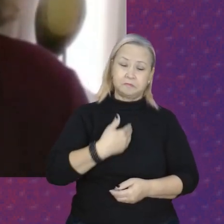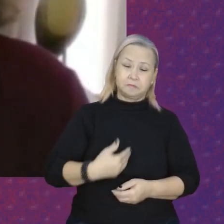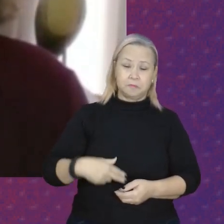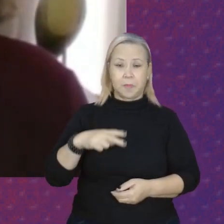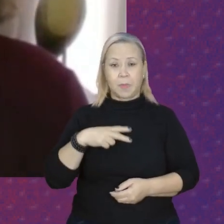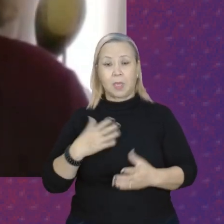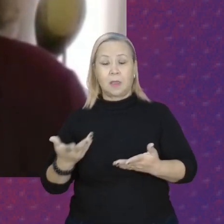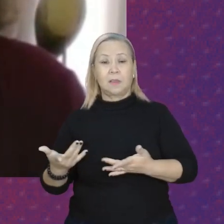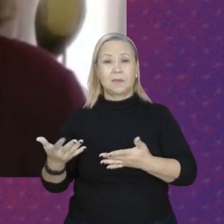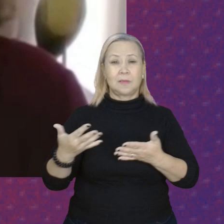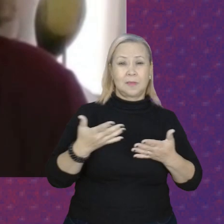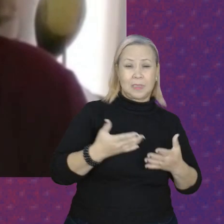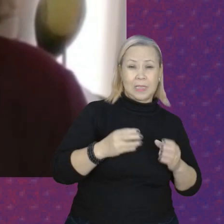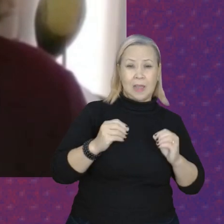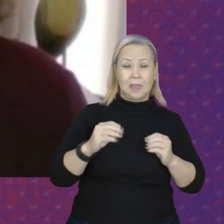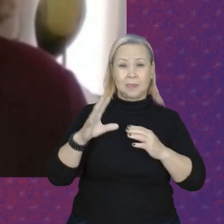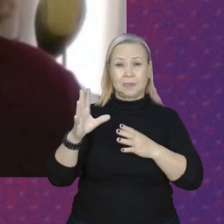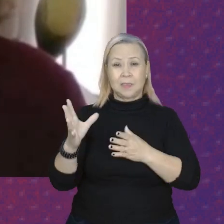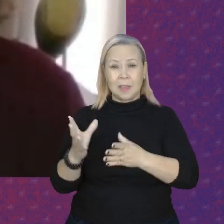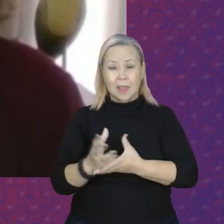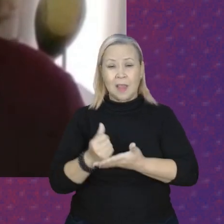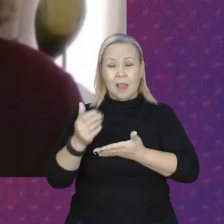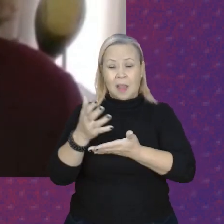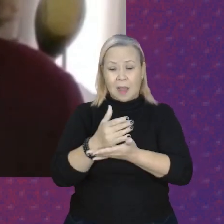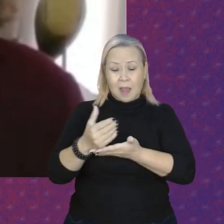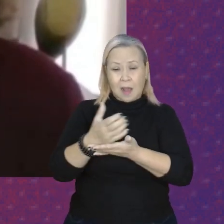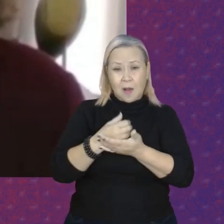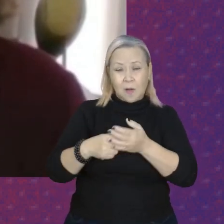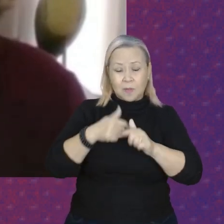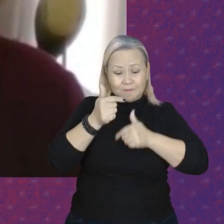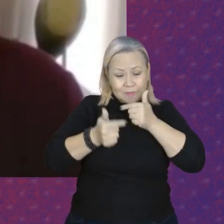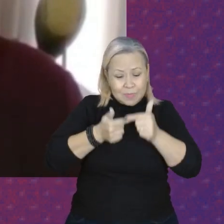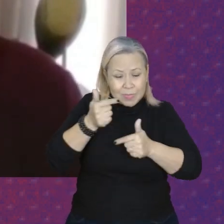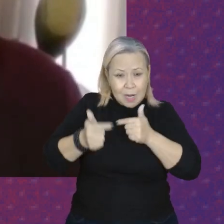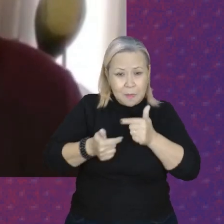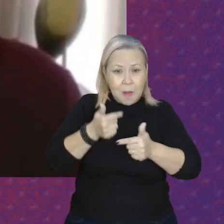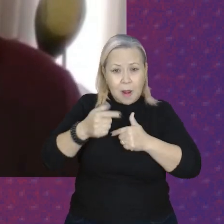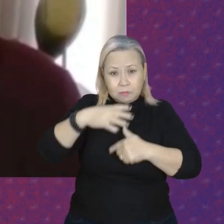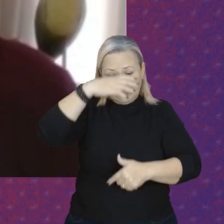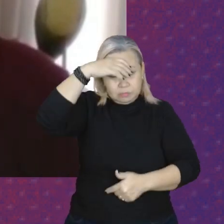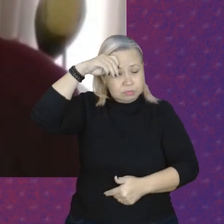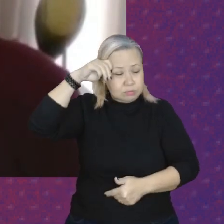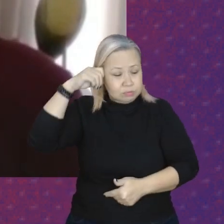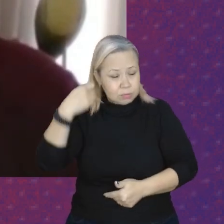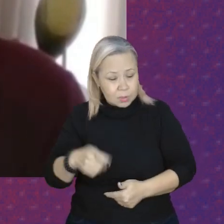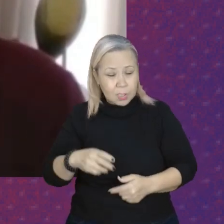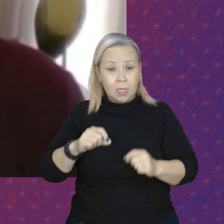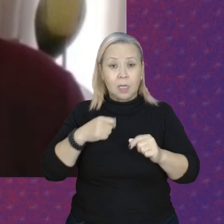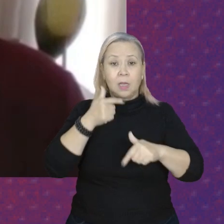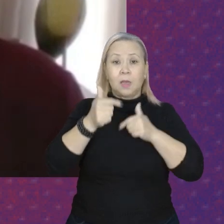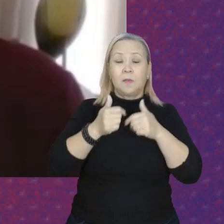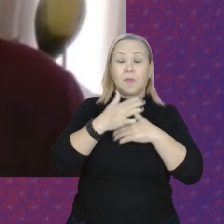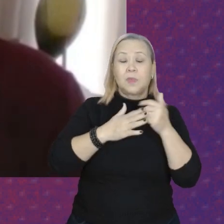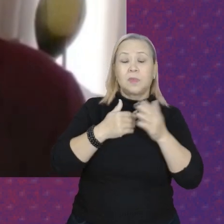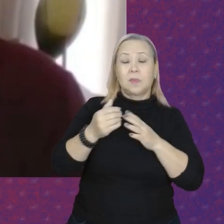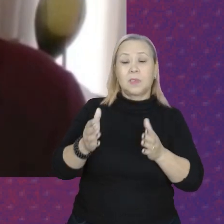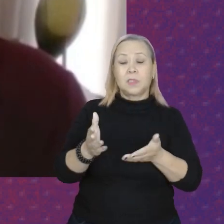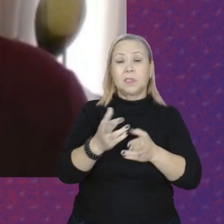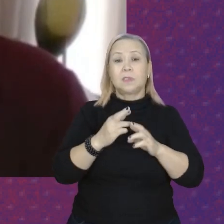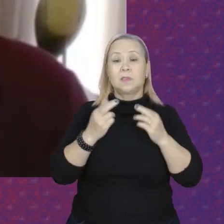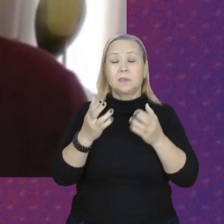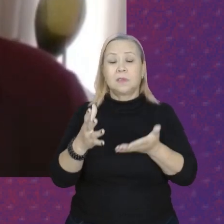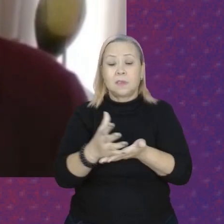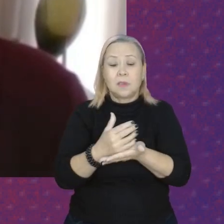Isso traz o acúmulo de jornada profissional que se junta à realidade de vida de várias